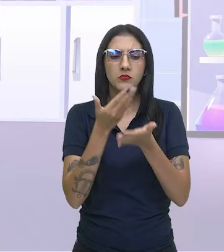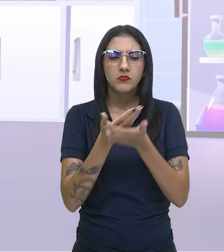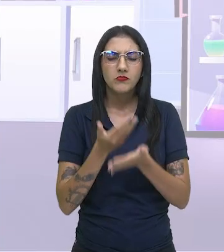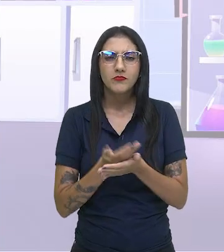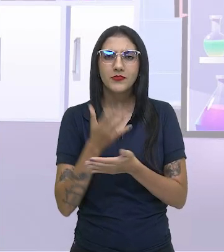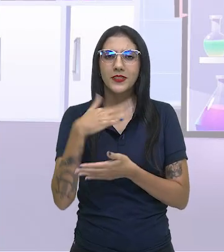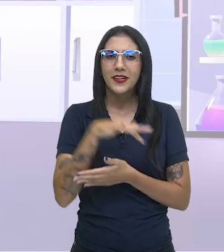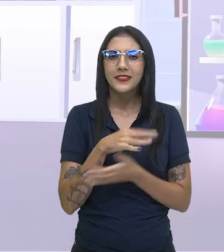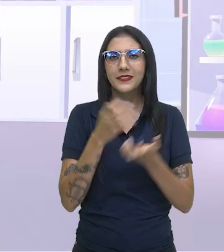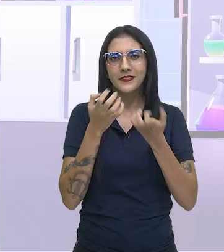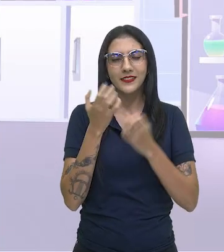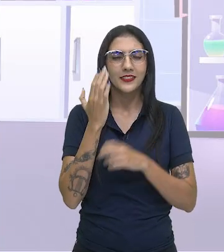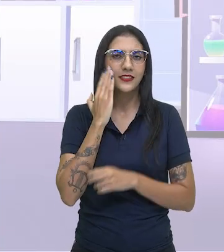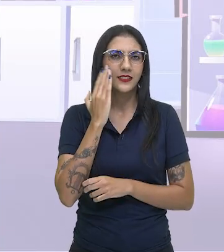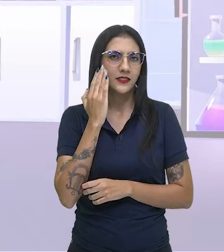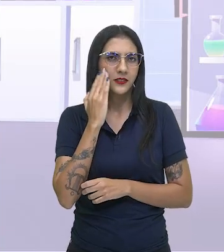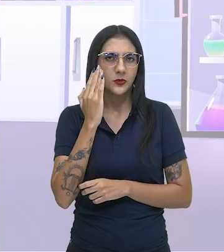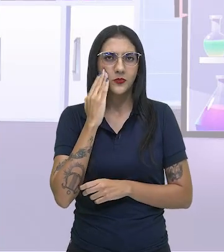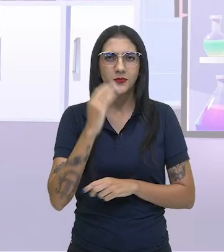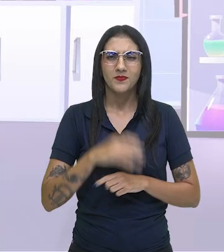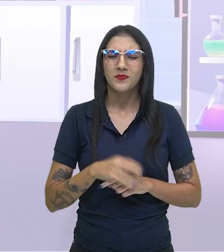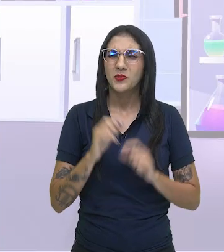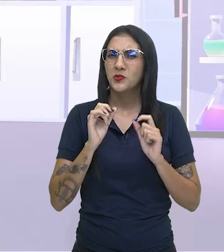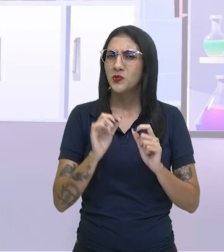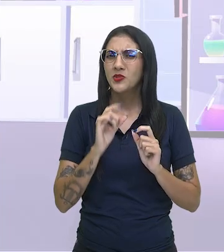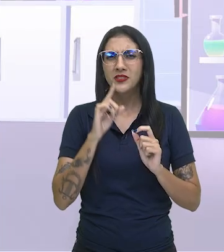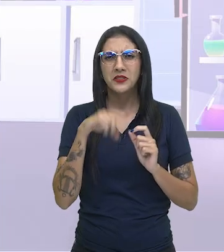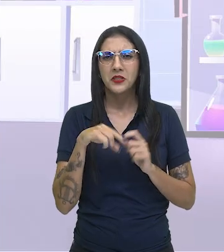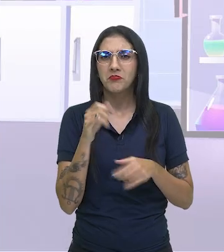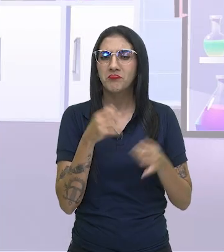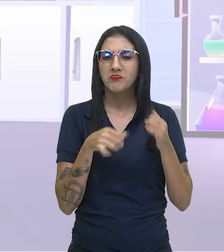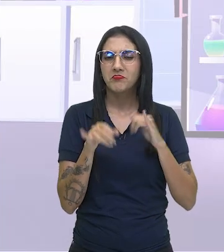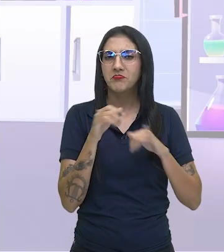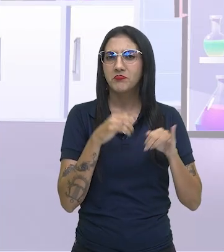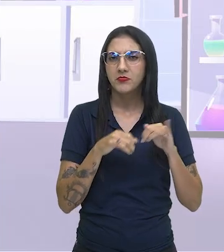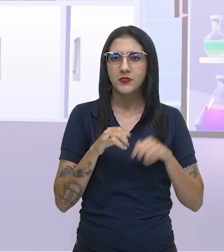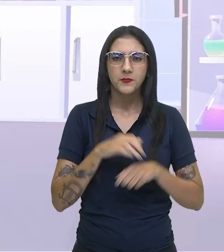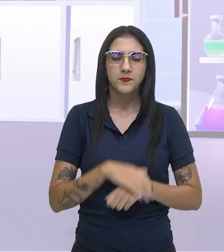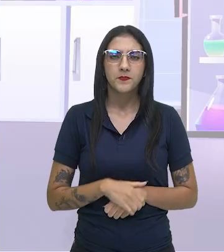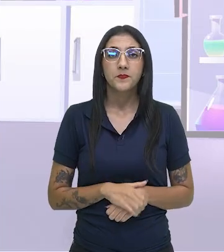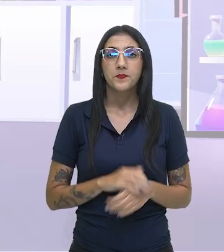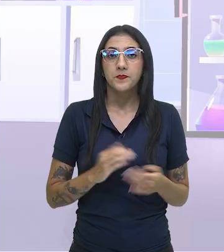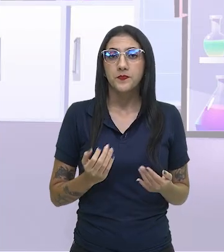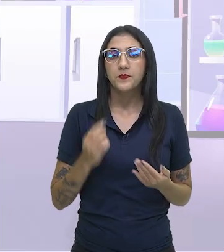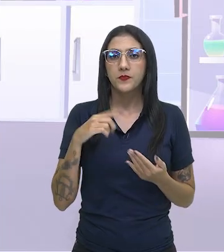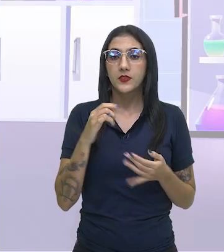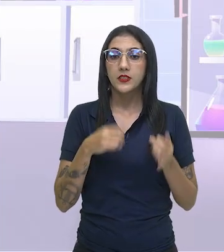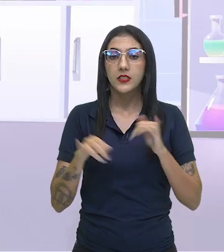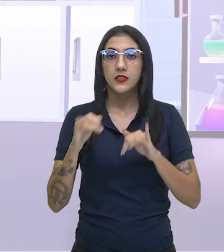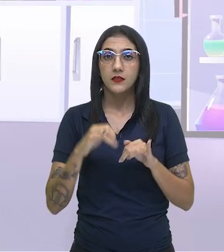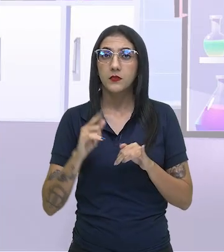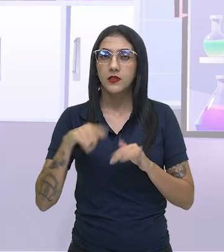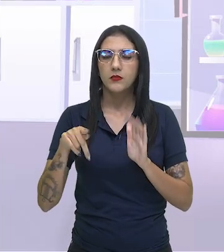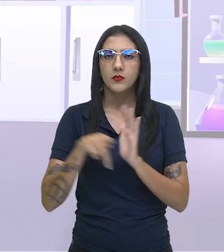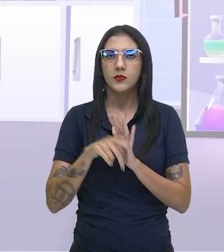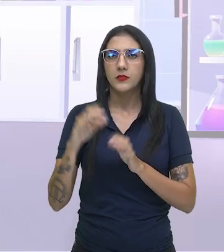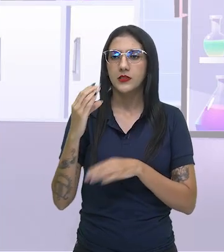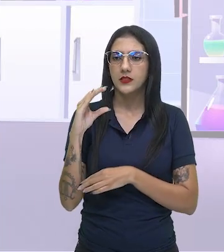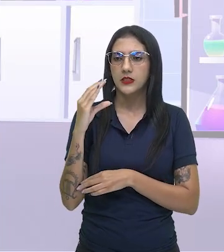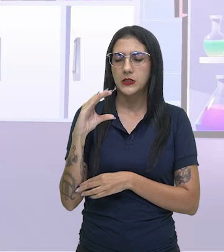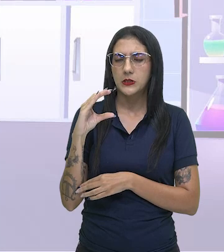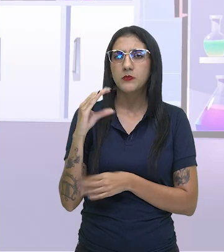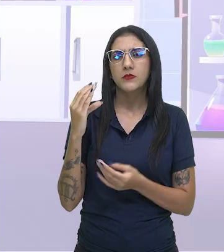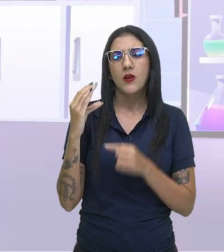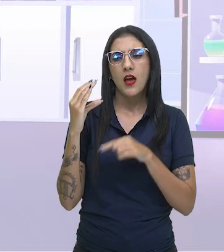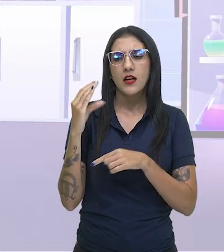química quer saber o que é essa tal de química, Então, a química é uma ciência e essa